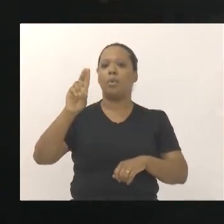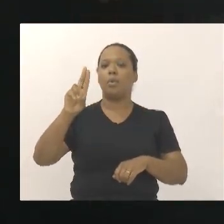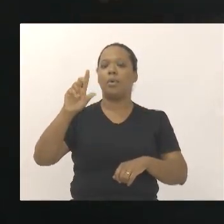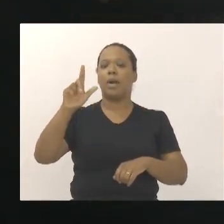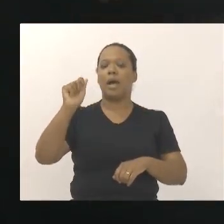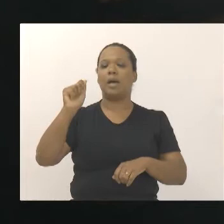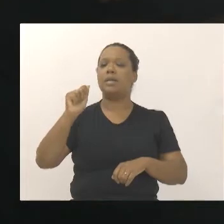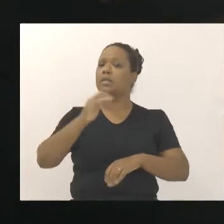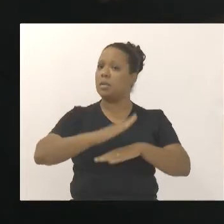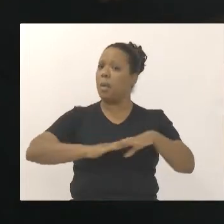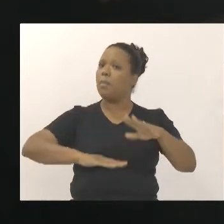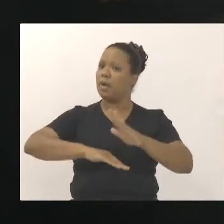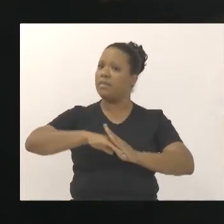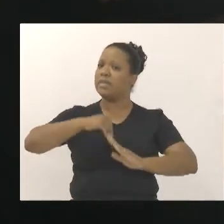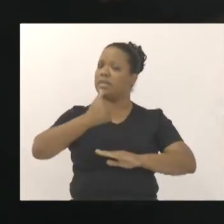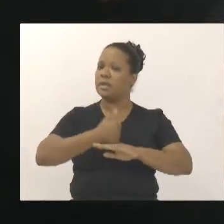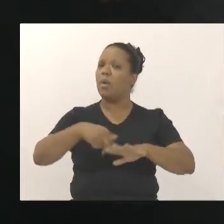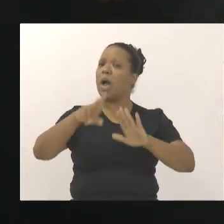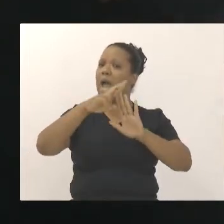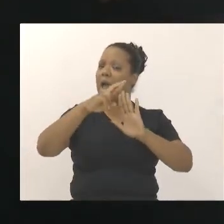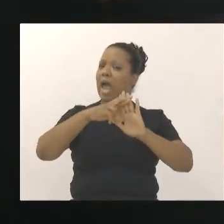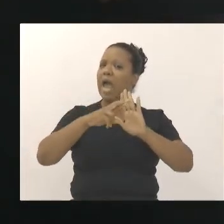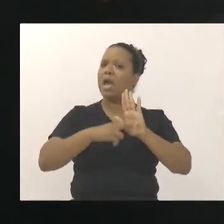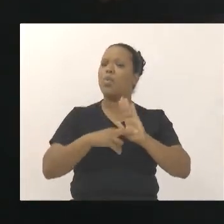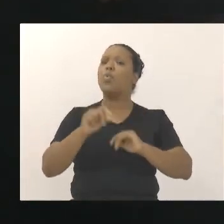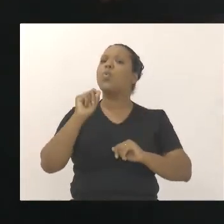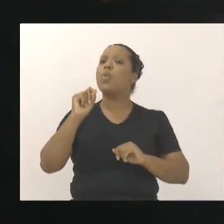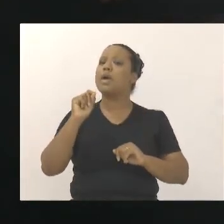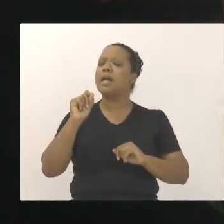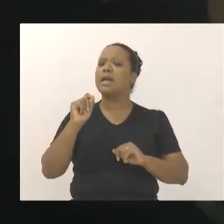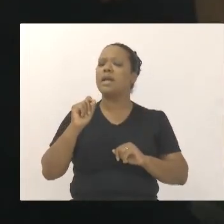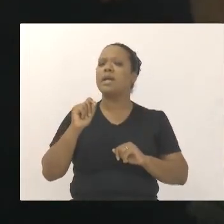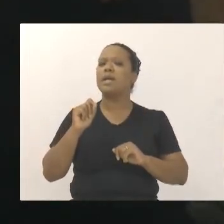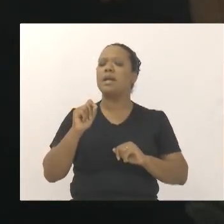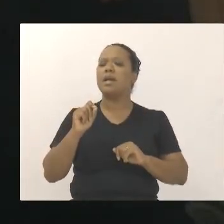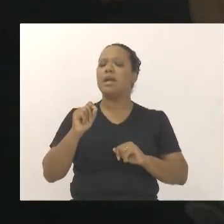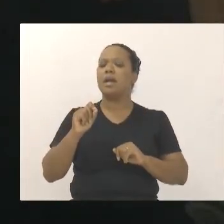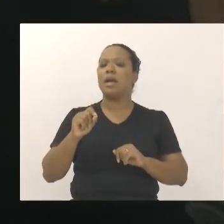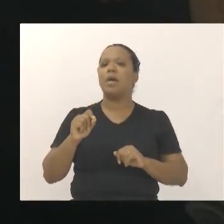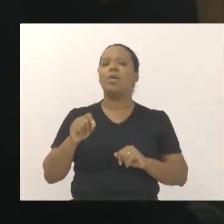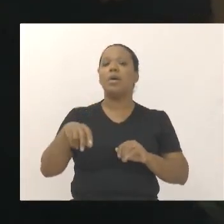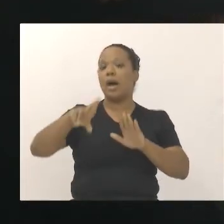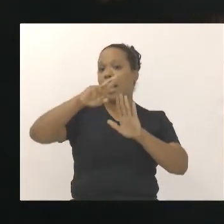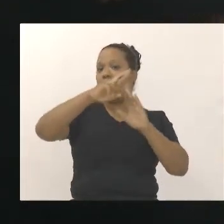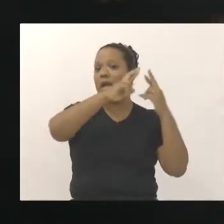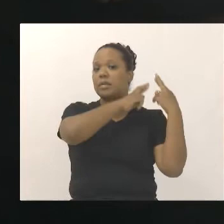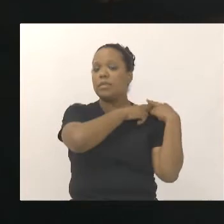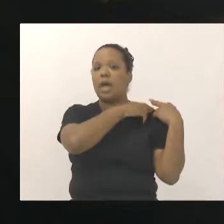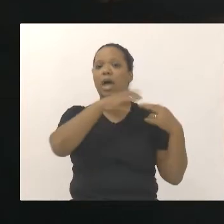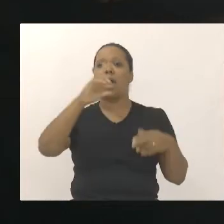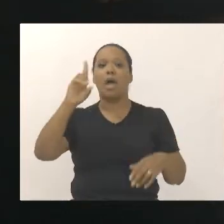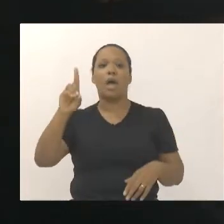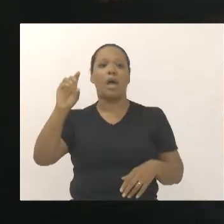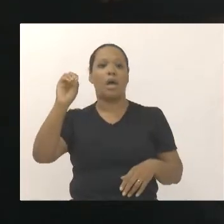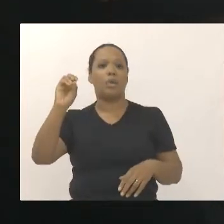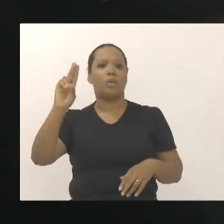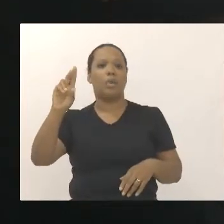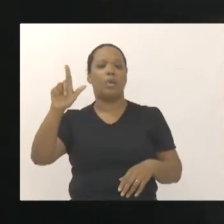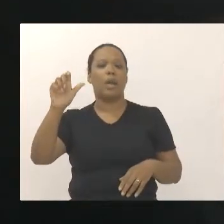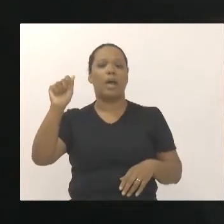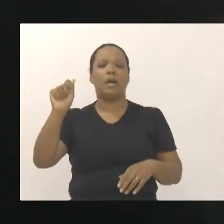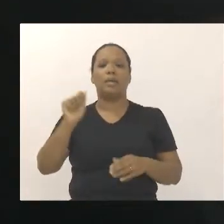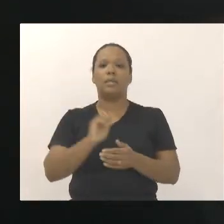regulamentar a profissão para que fique bem caracterizado o que é função da doula, o que é o ato médico. E pelo que eu vi